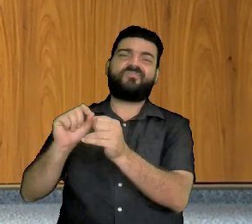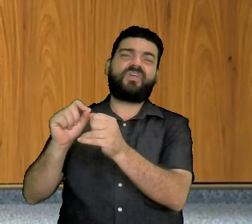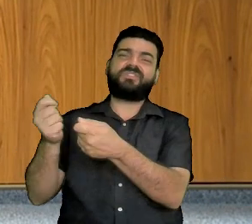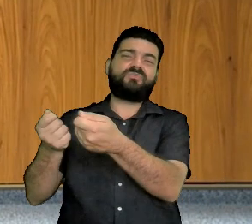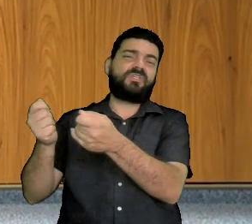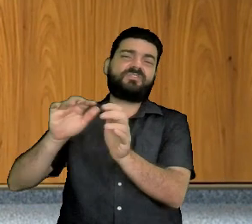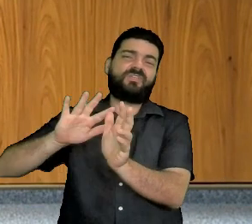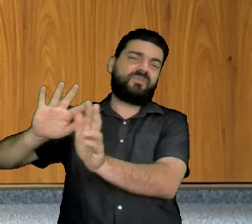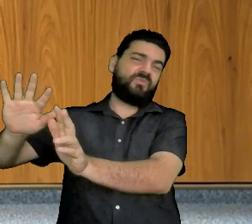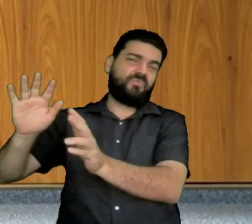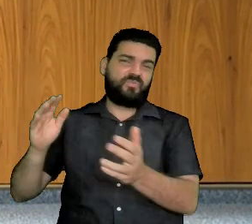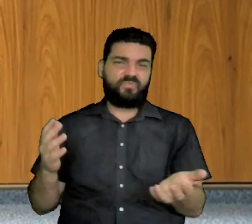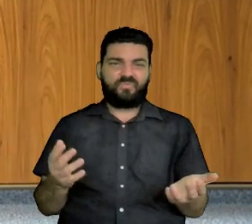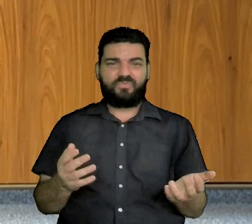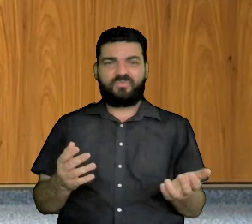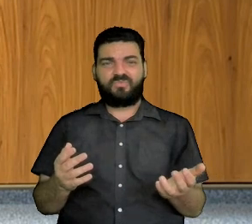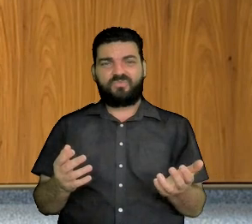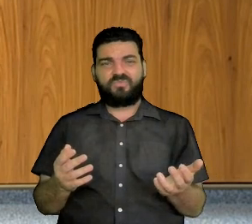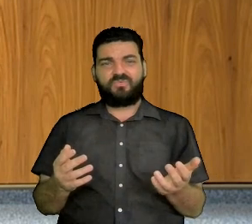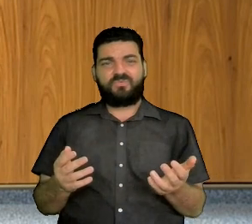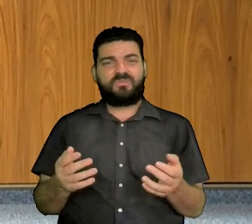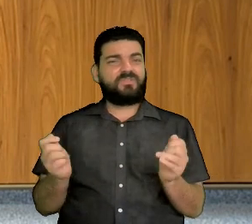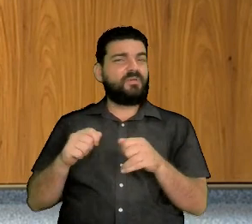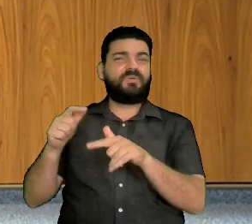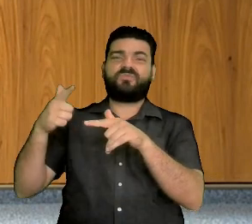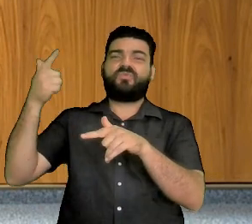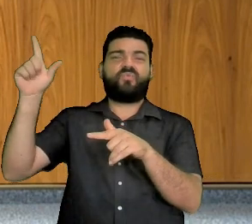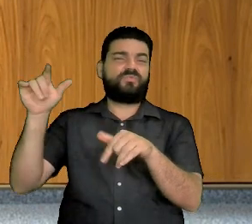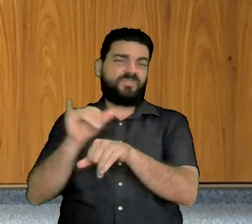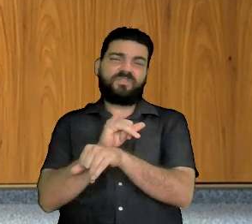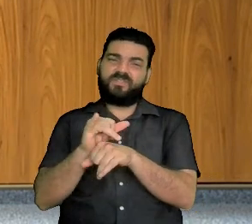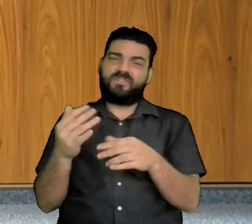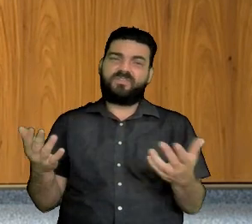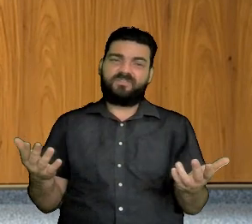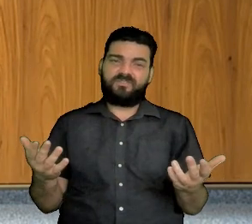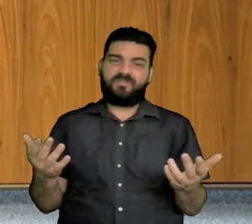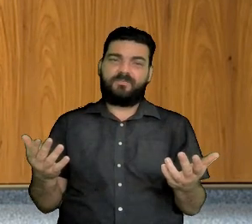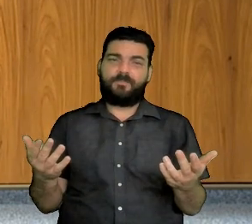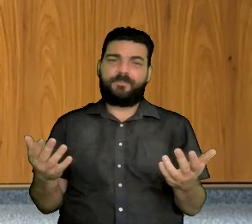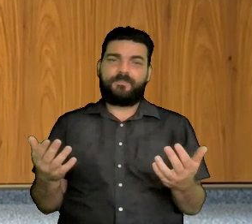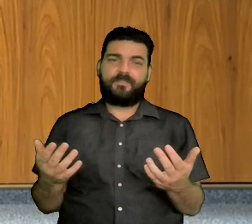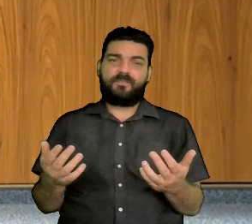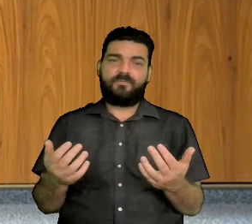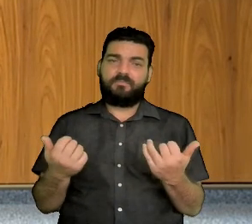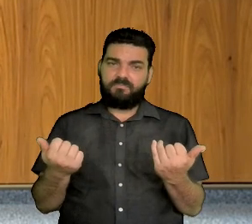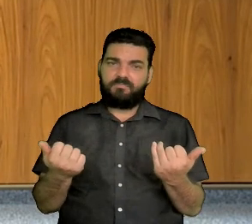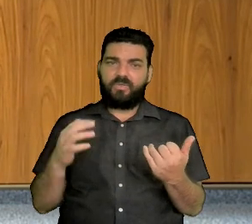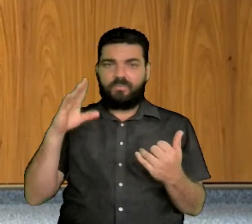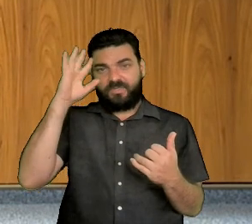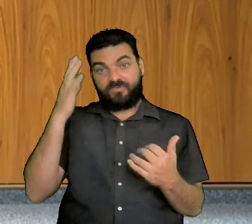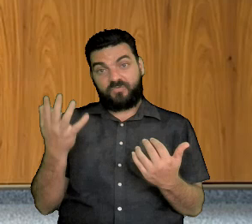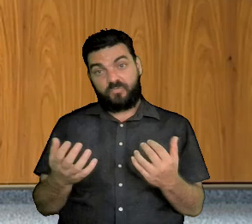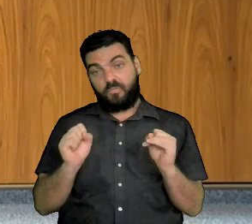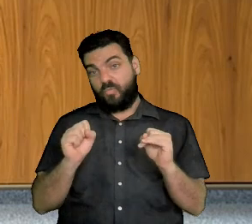sua atenção e não ficar dividindo a sua atenção com casos que podem ser resolvidos de uma